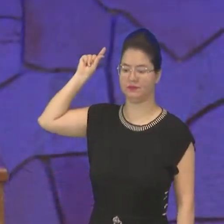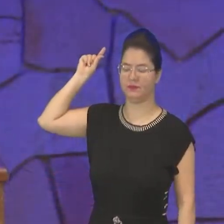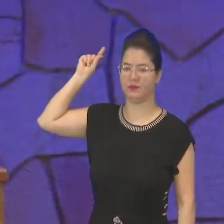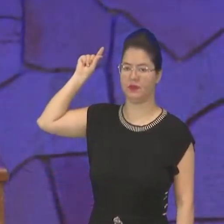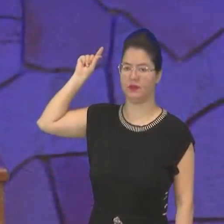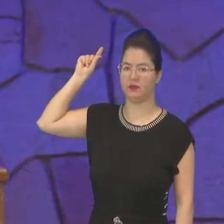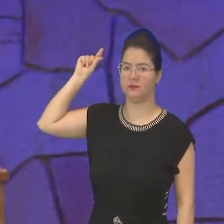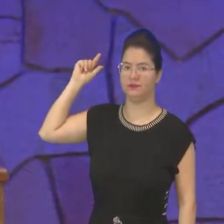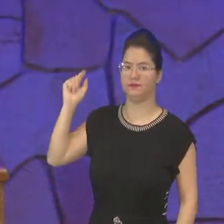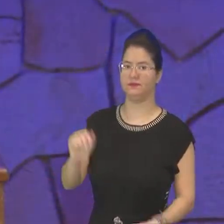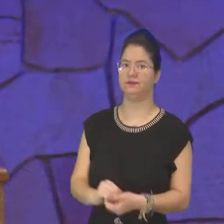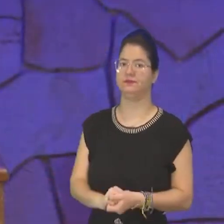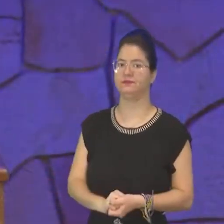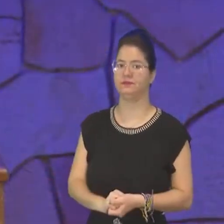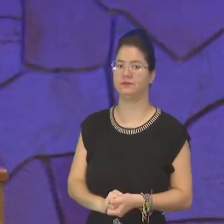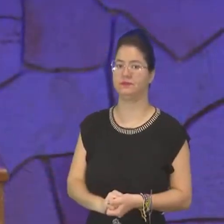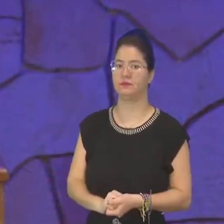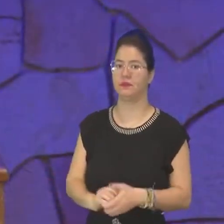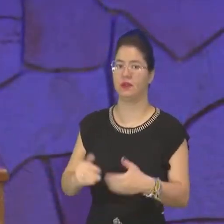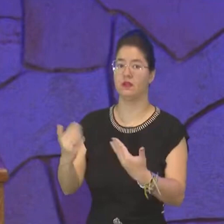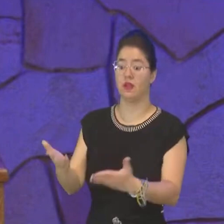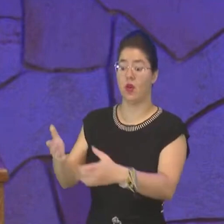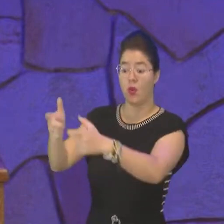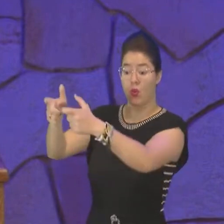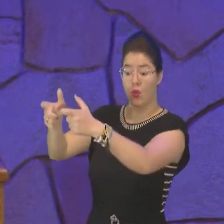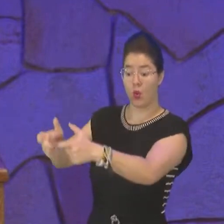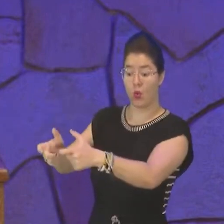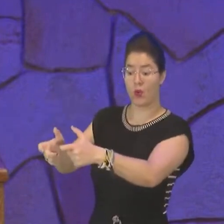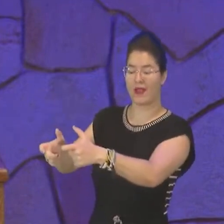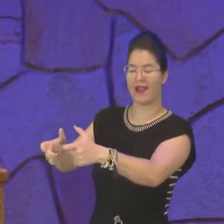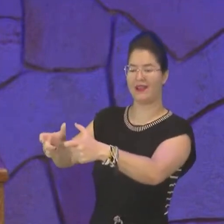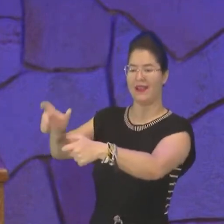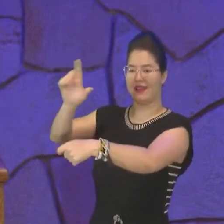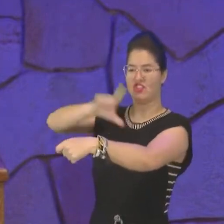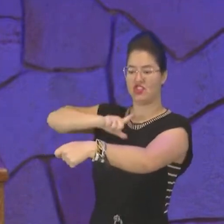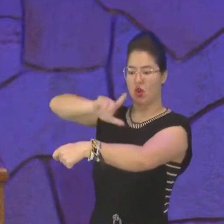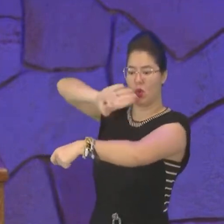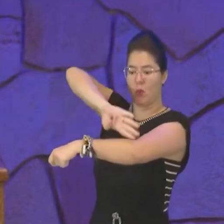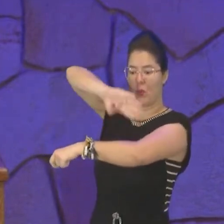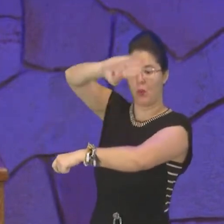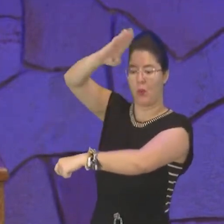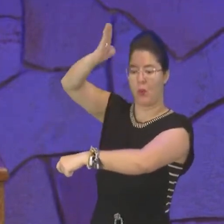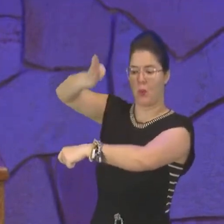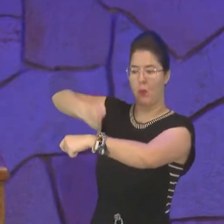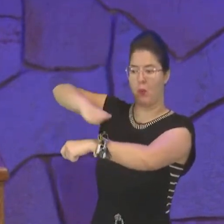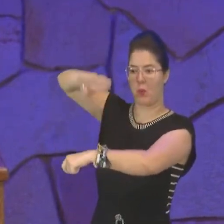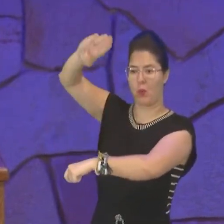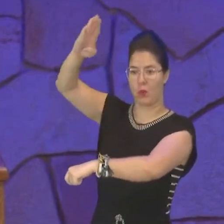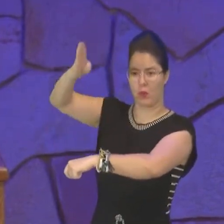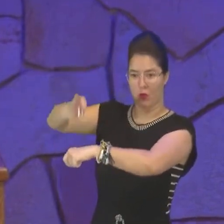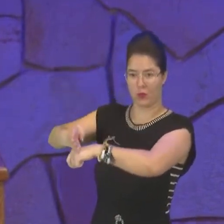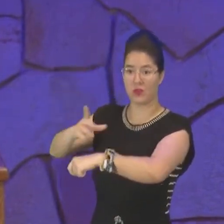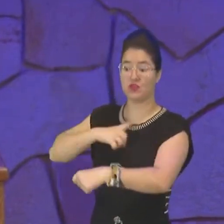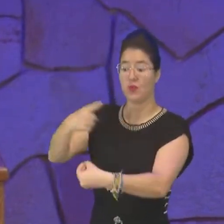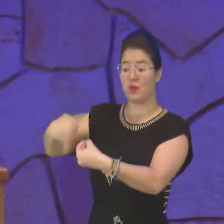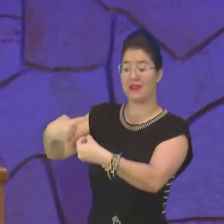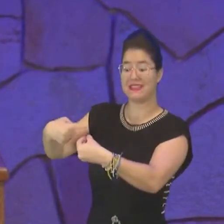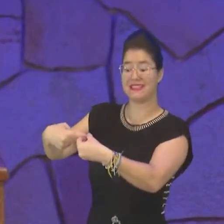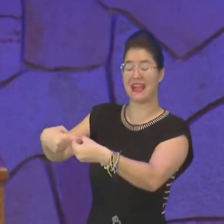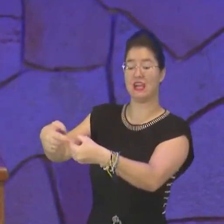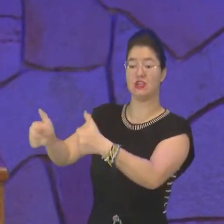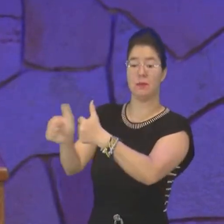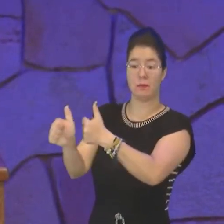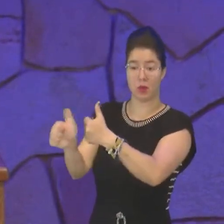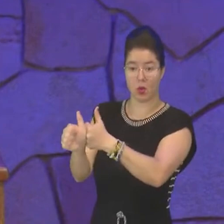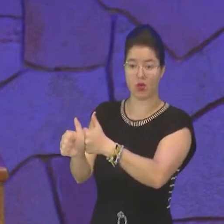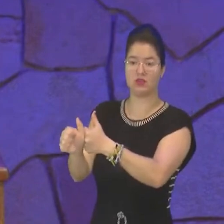Mediterrâneo, que ficava localizada numa colina, uma cidade muito próxima daquela região,